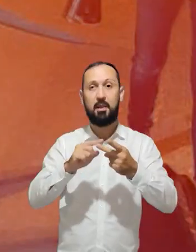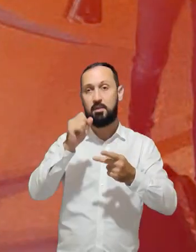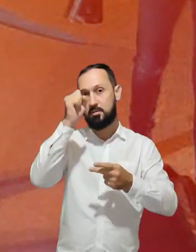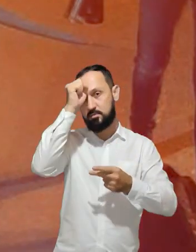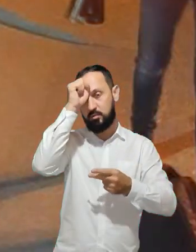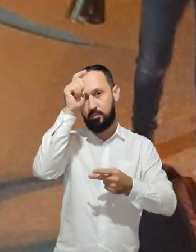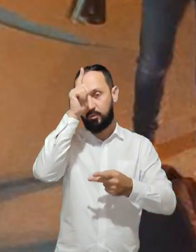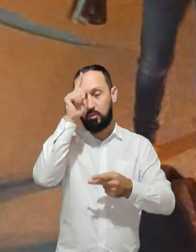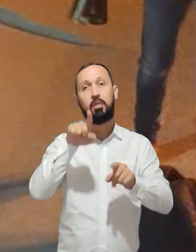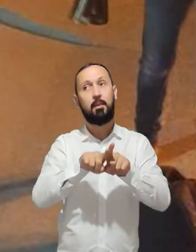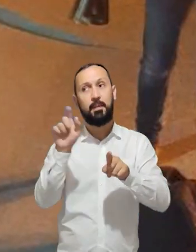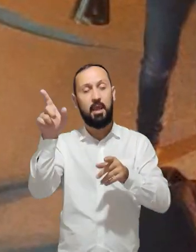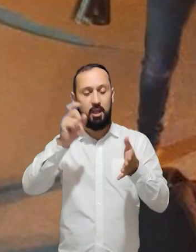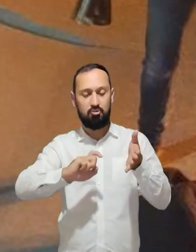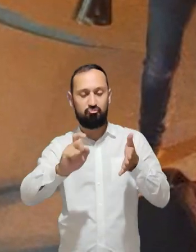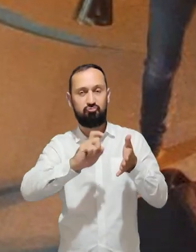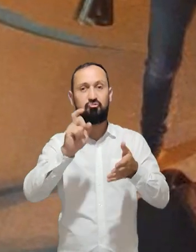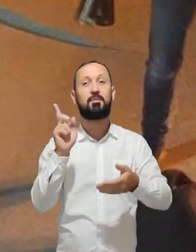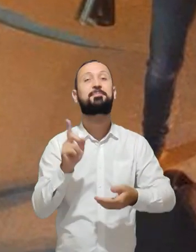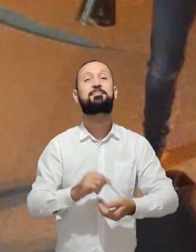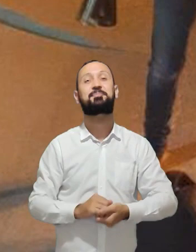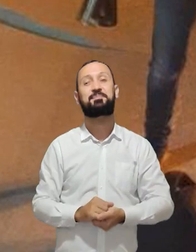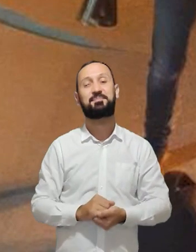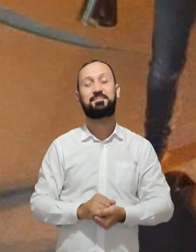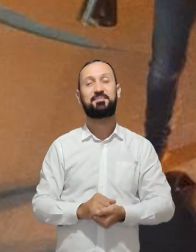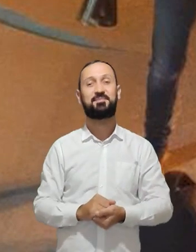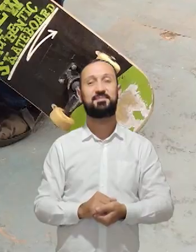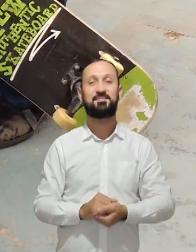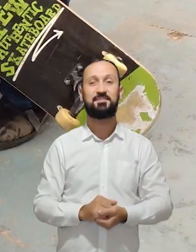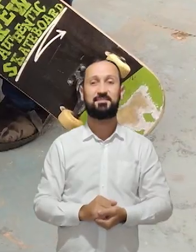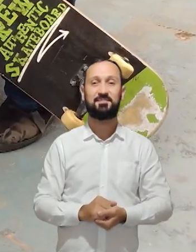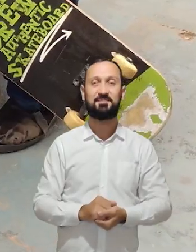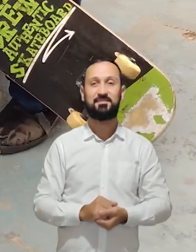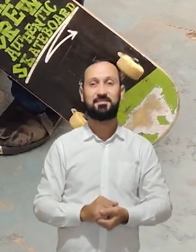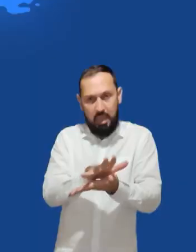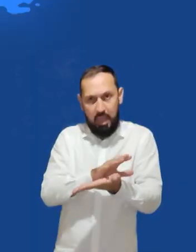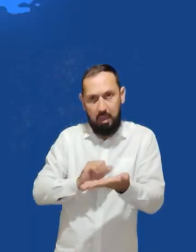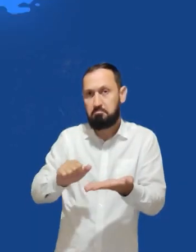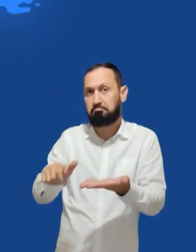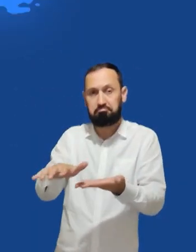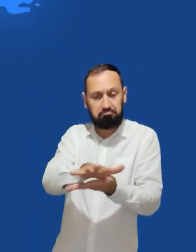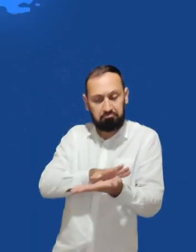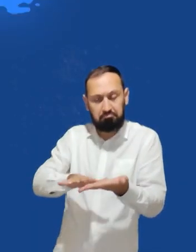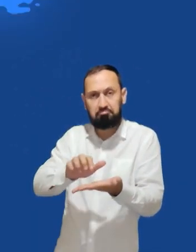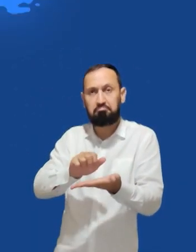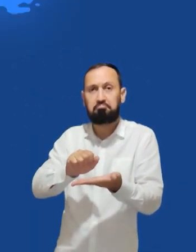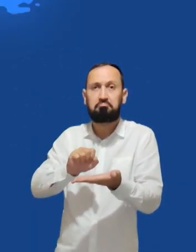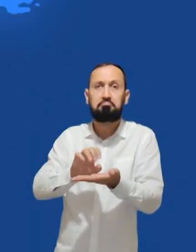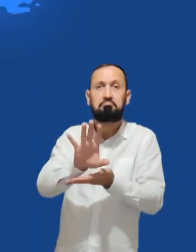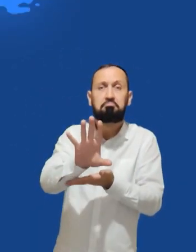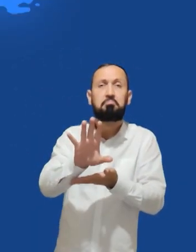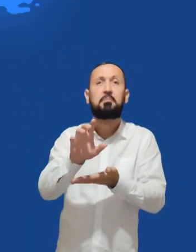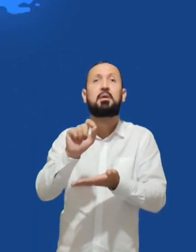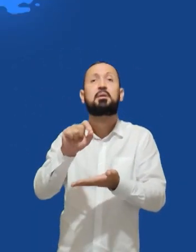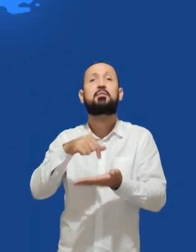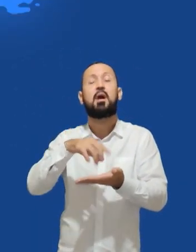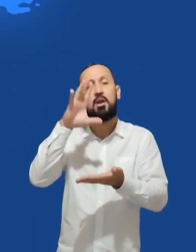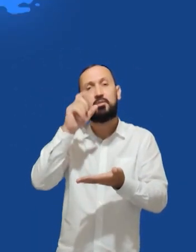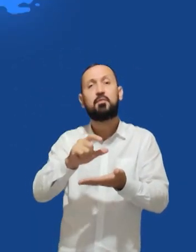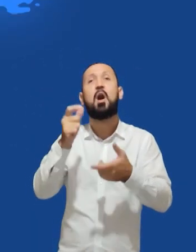municípios de Amambai e São Gabriel do Oeste foram grafitadas pela muralista. Projeção mapeada é você projetar